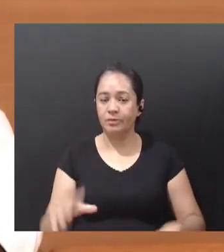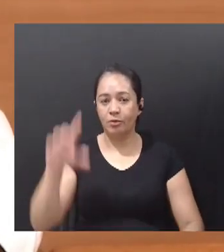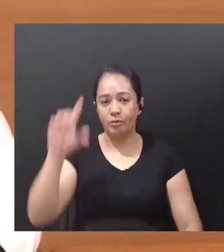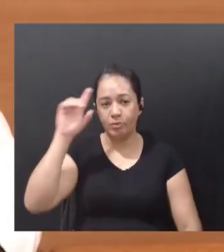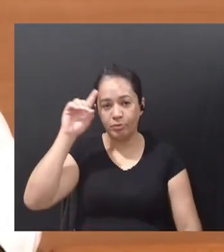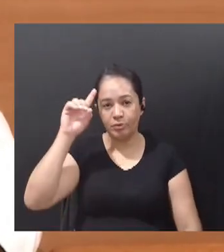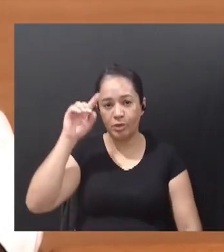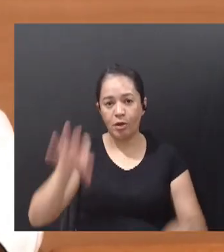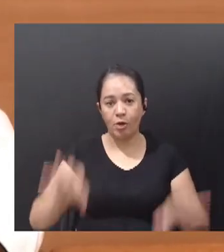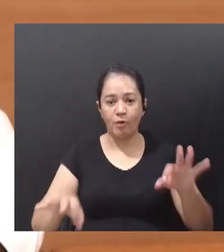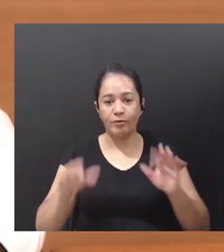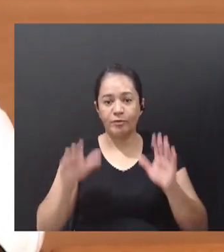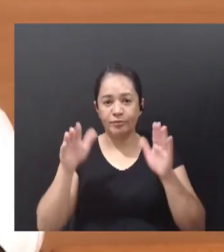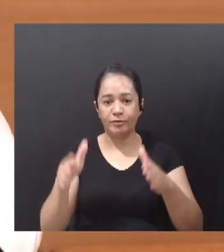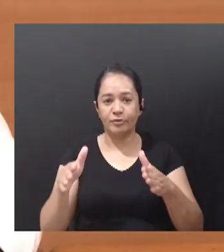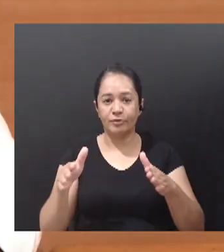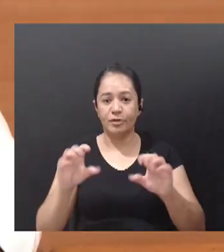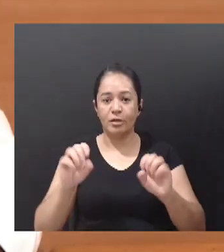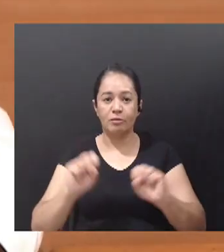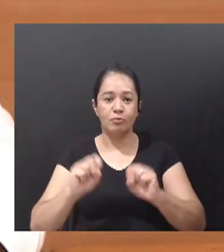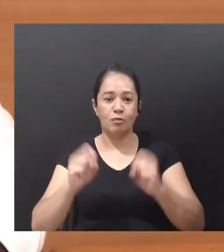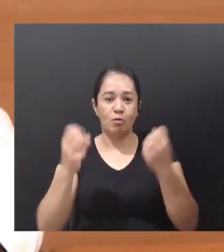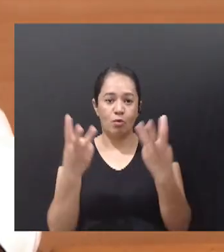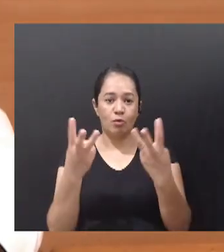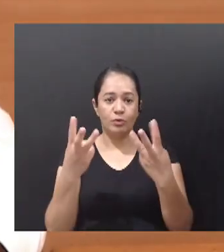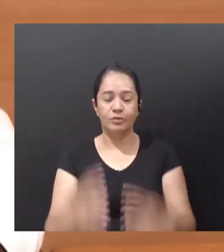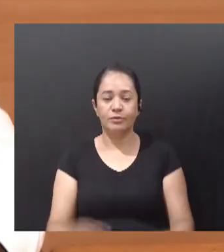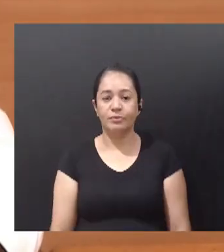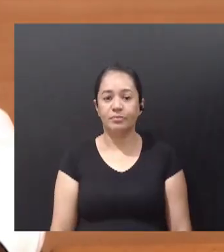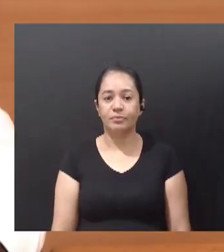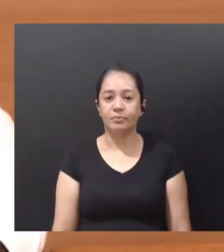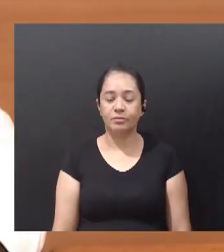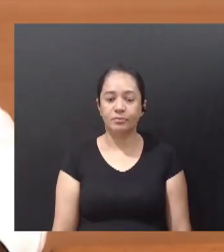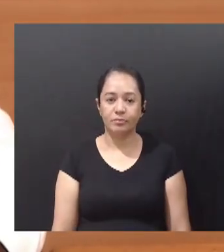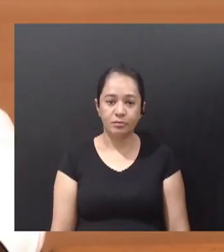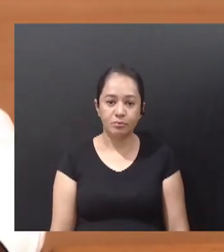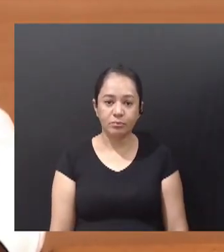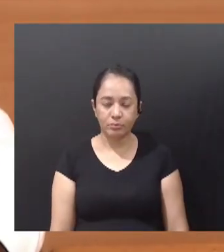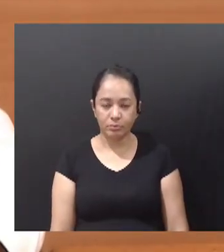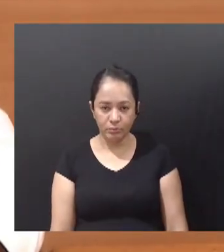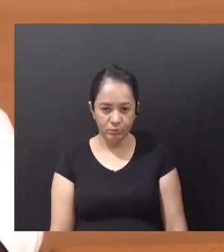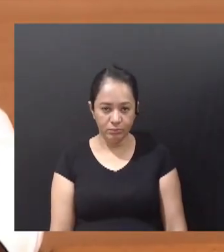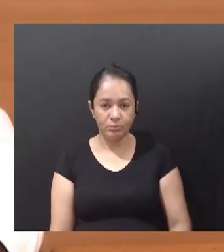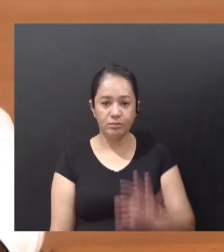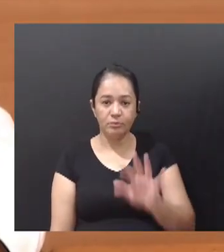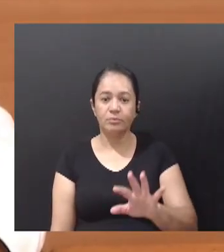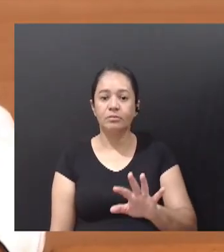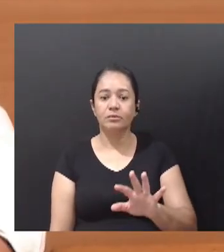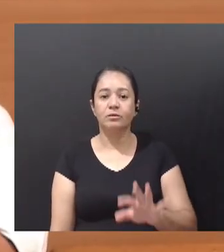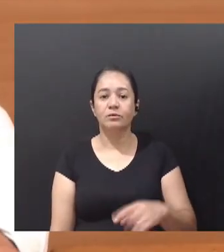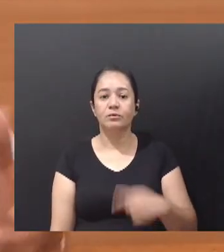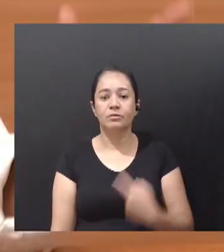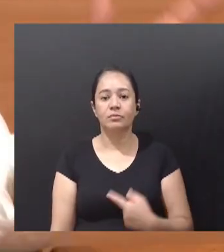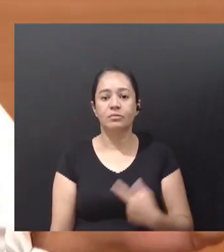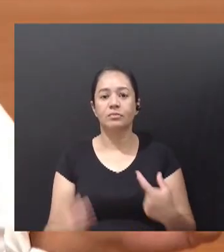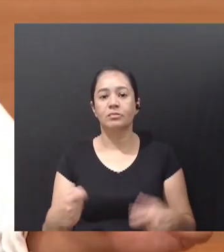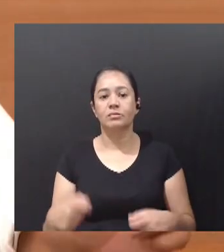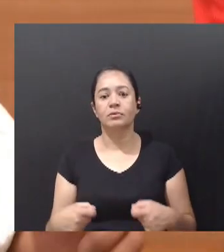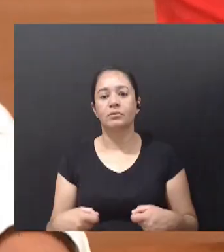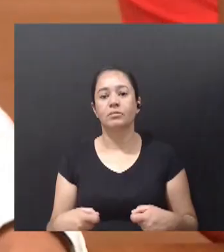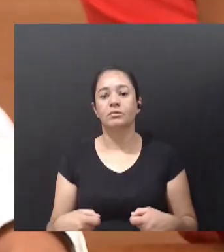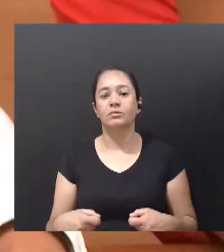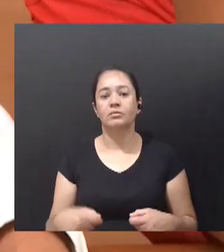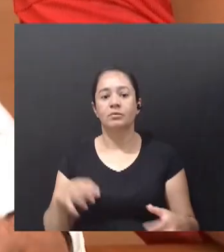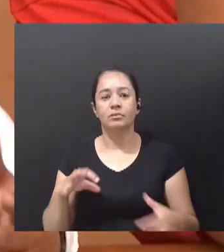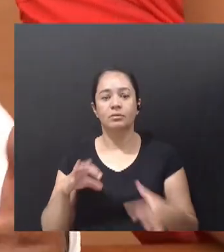da workshop 30 anos depois, eu acho que é isso mesmo. Acho que a gente tem que se conectar